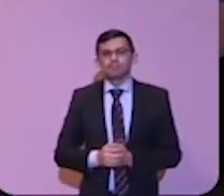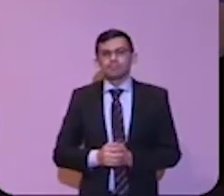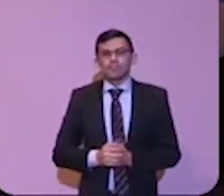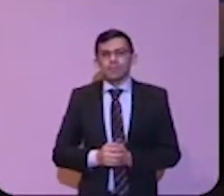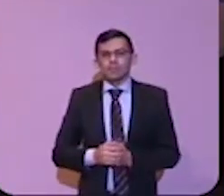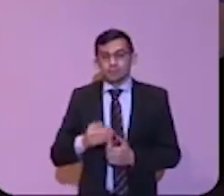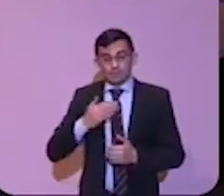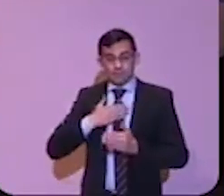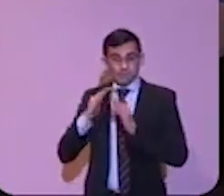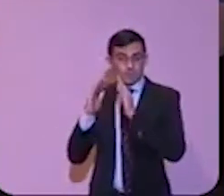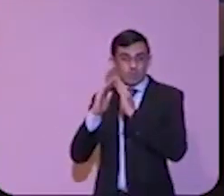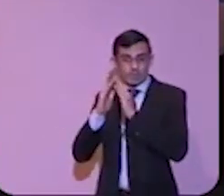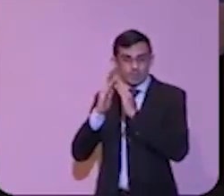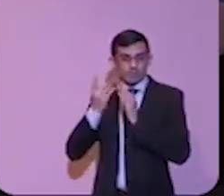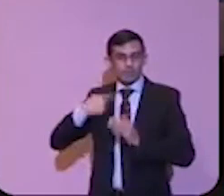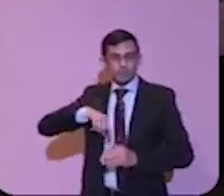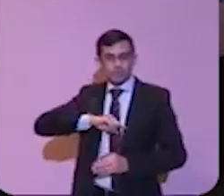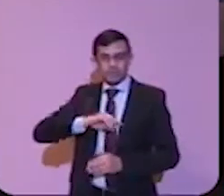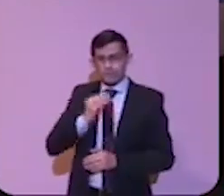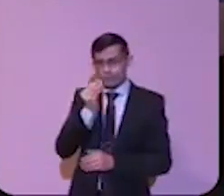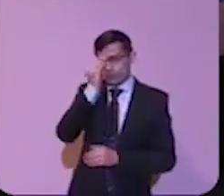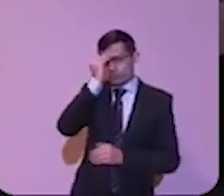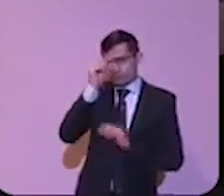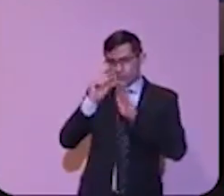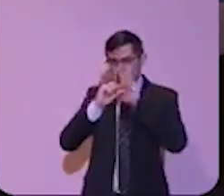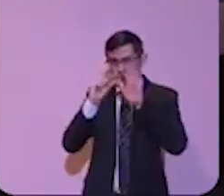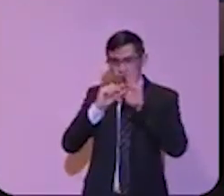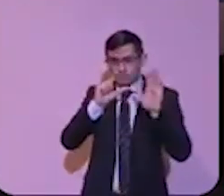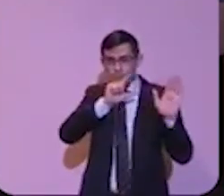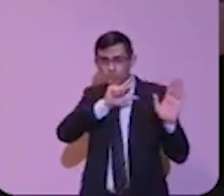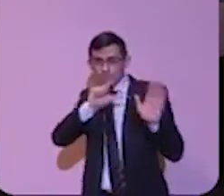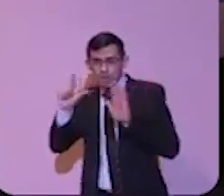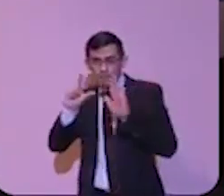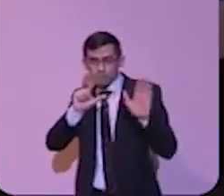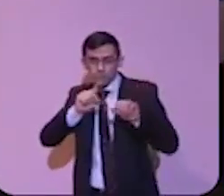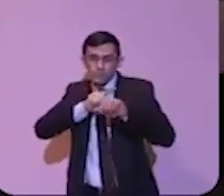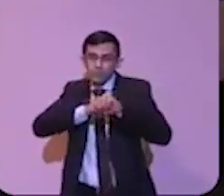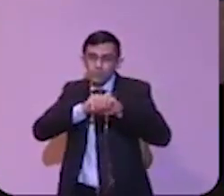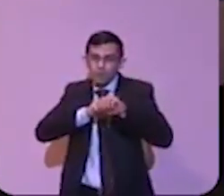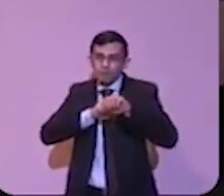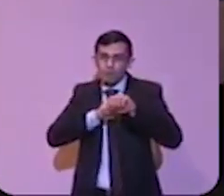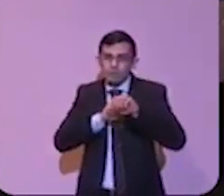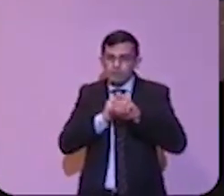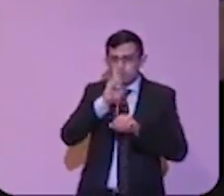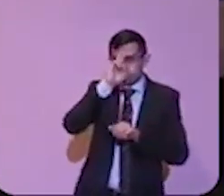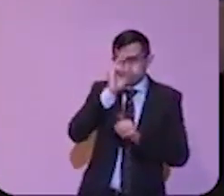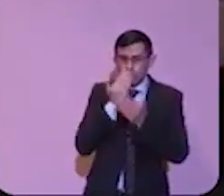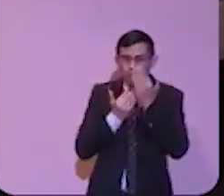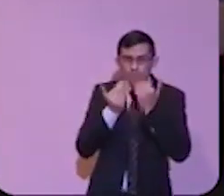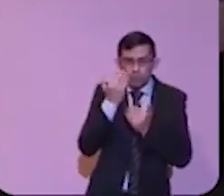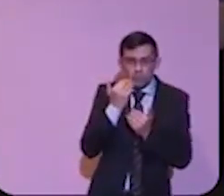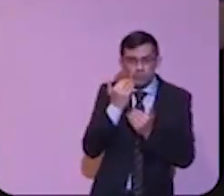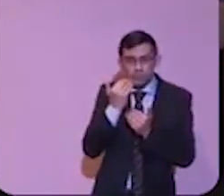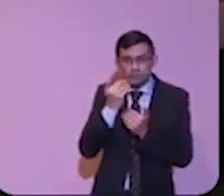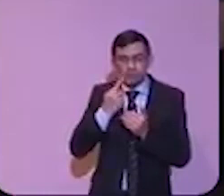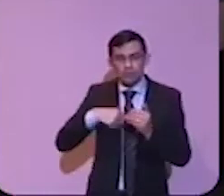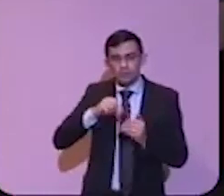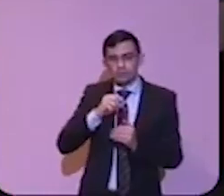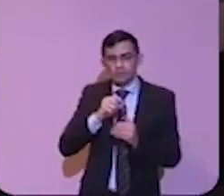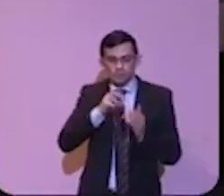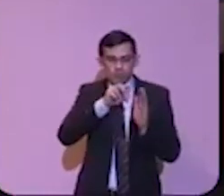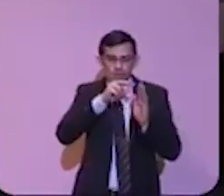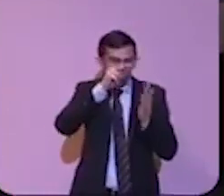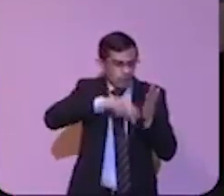Lá na minha casa nós decoramos um versículo, toda semana na hora do almoço a gente fala um versículo e a gente decora aquele versículo durante a